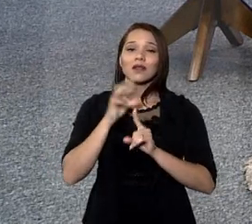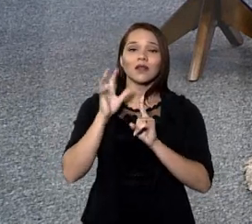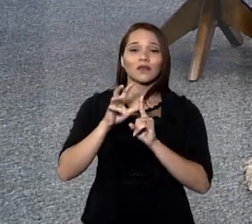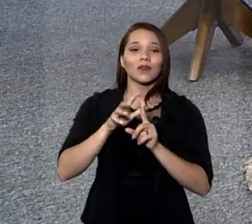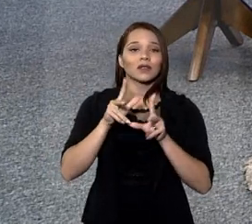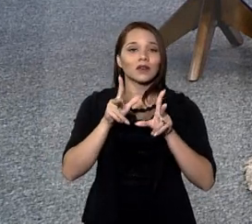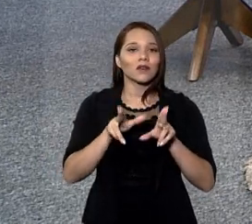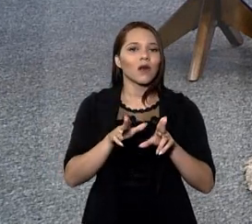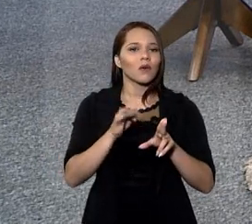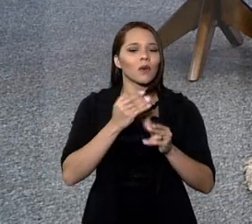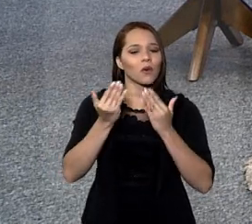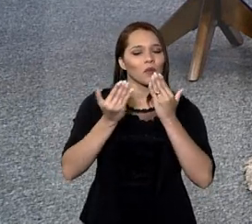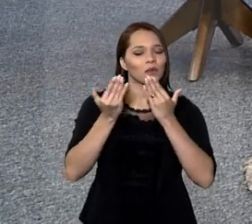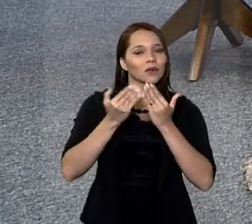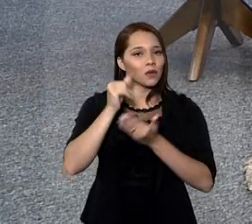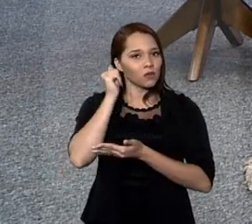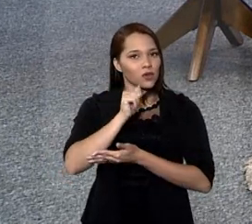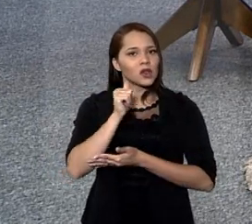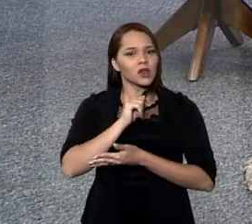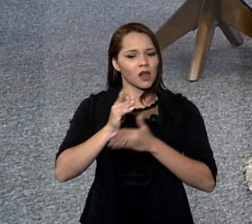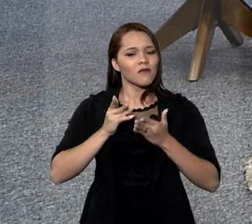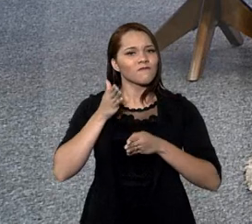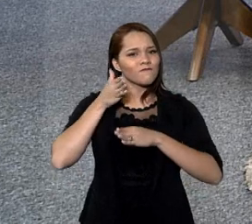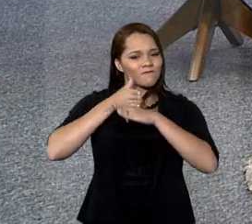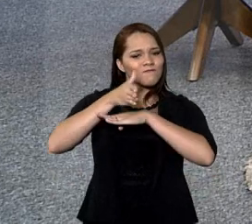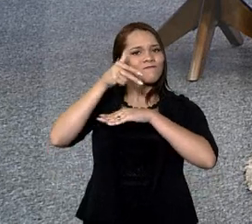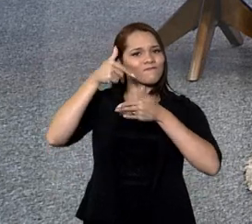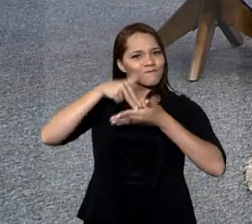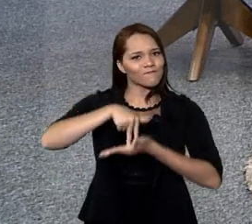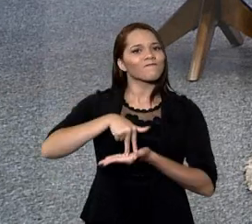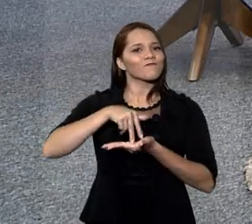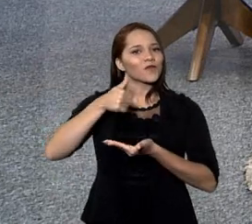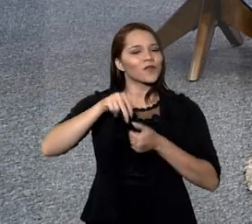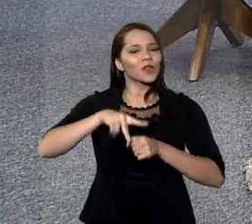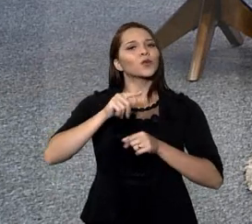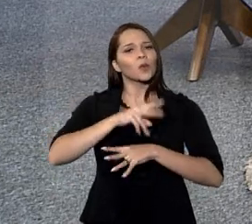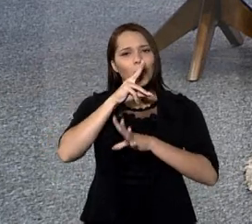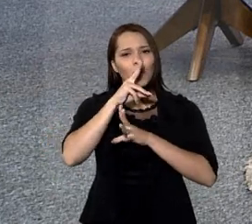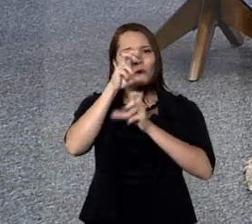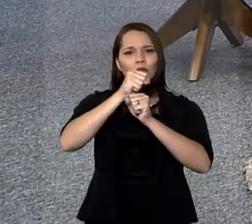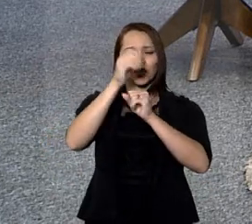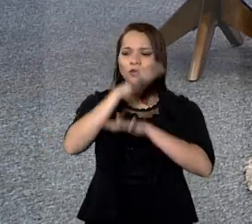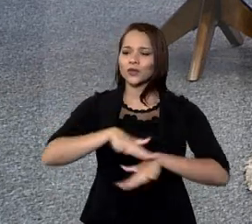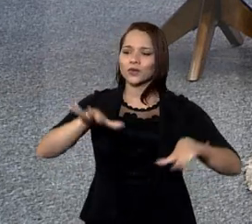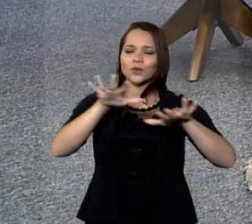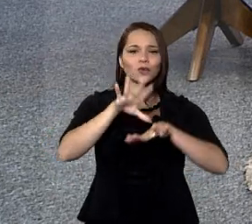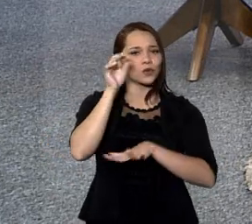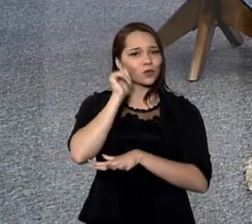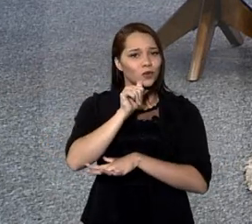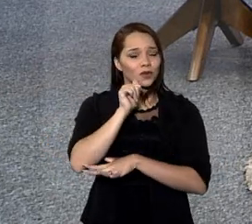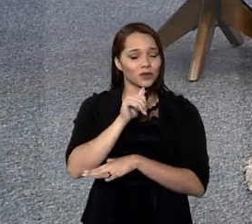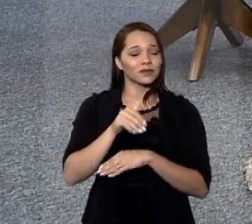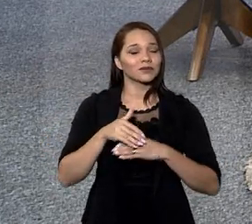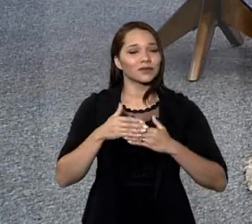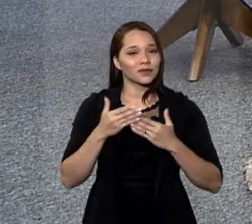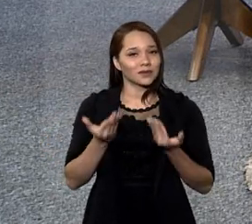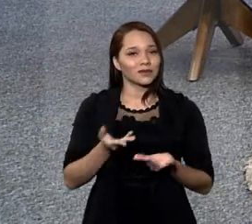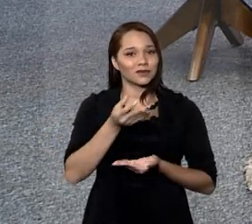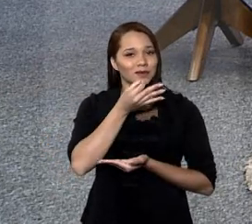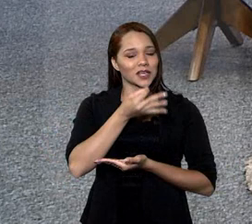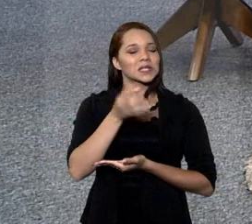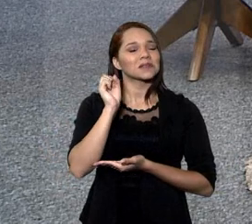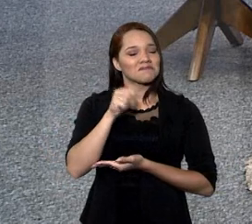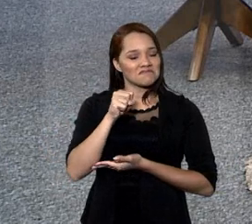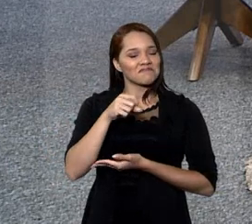efeito é também como uma metáfora de que as mulheres estão lá e fazem efeito portanto de um poder amento de todas as mulheres então eu